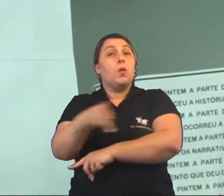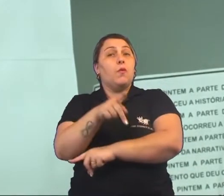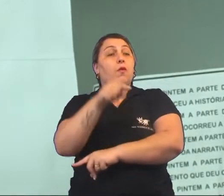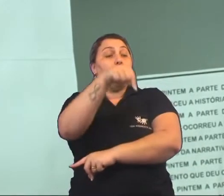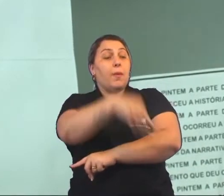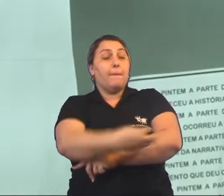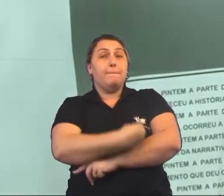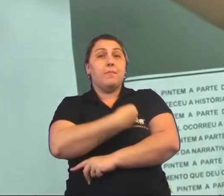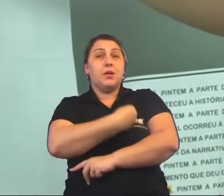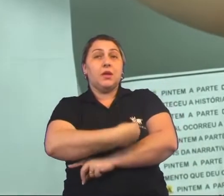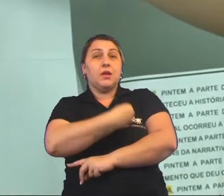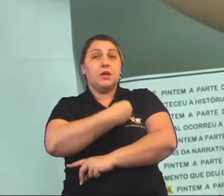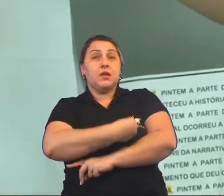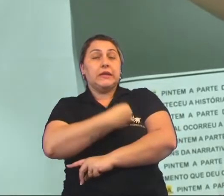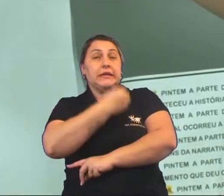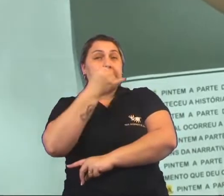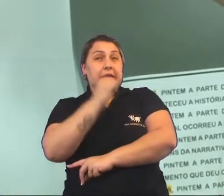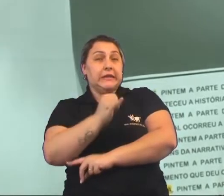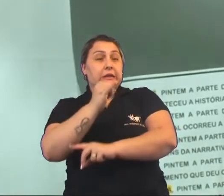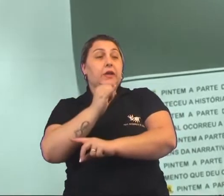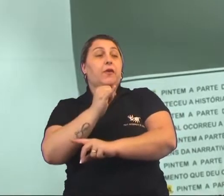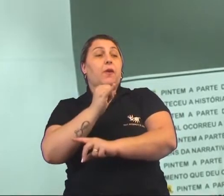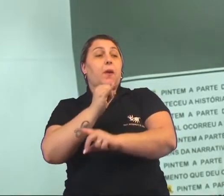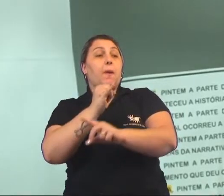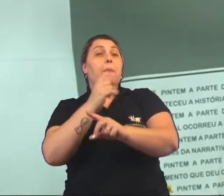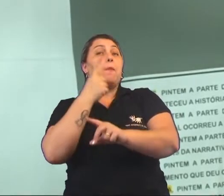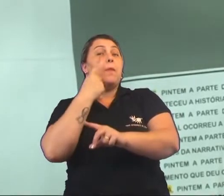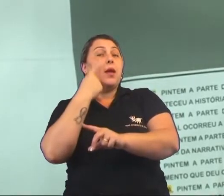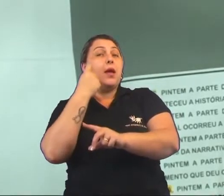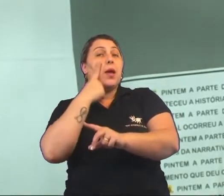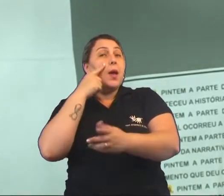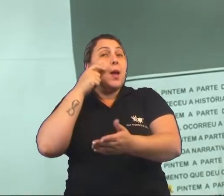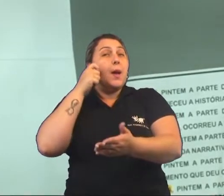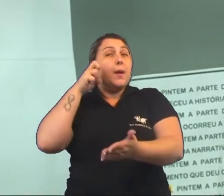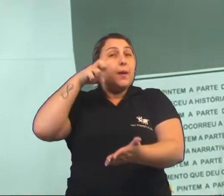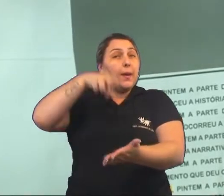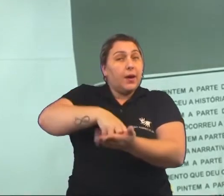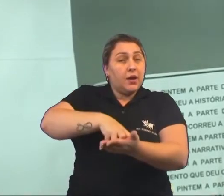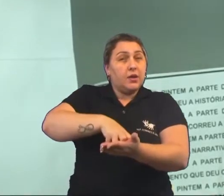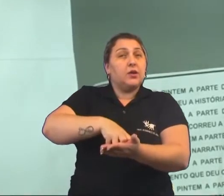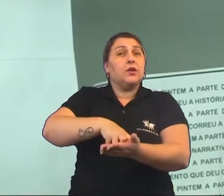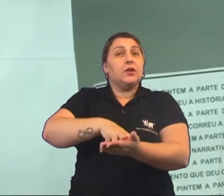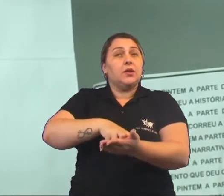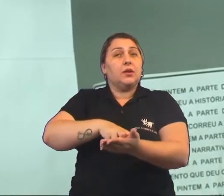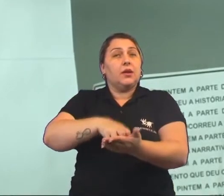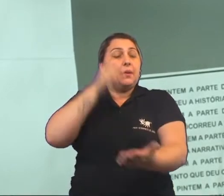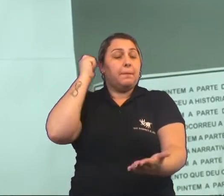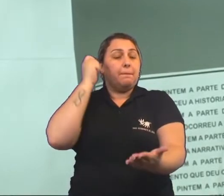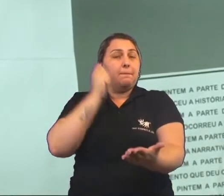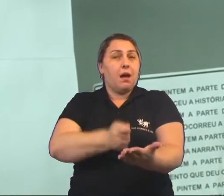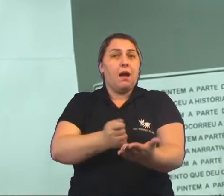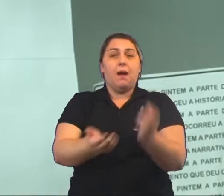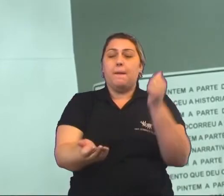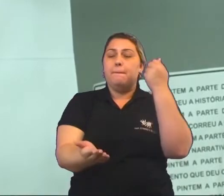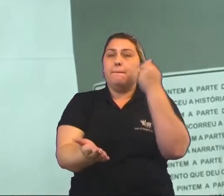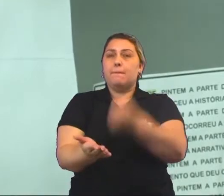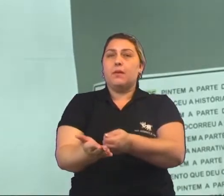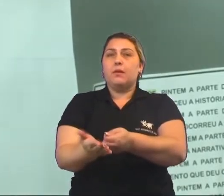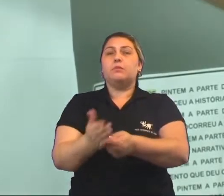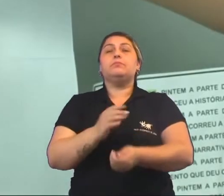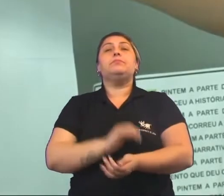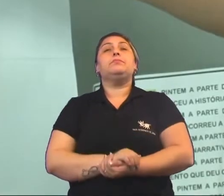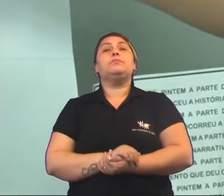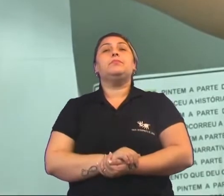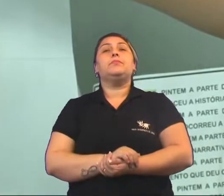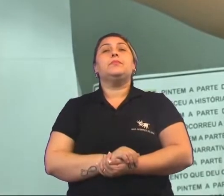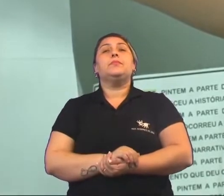ali, diante, e se os pegasse, seriam castigados com a palmatória.